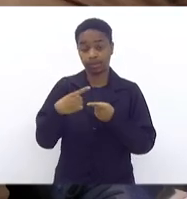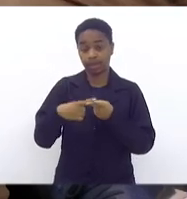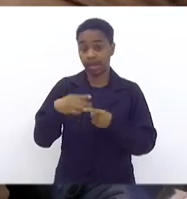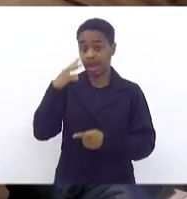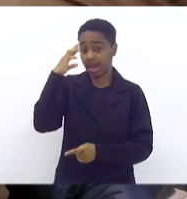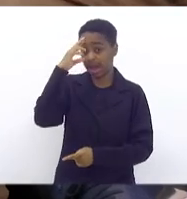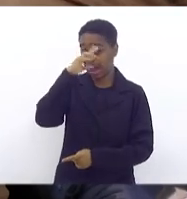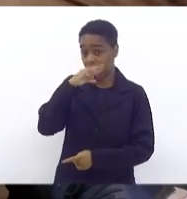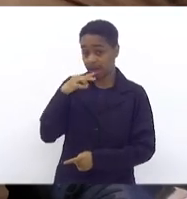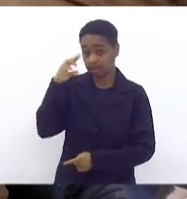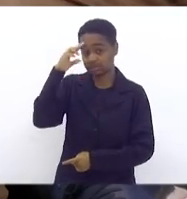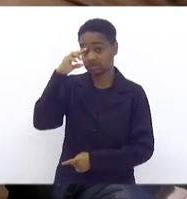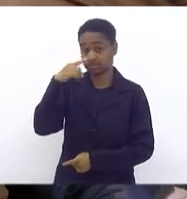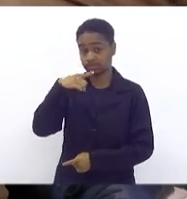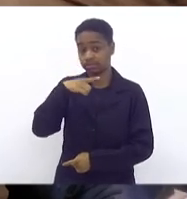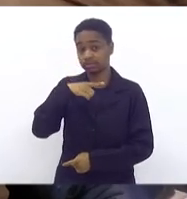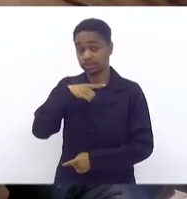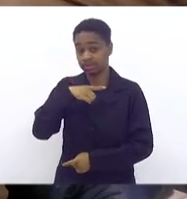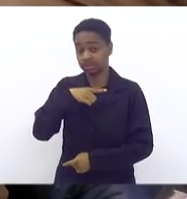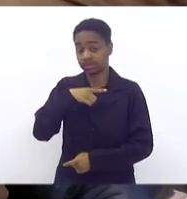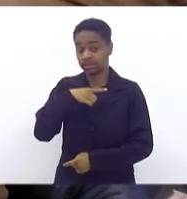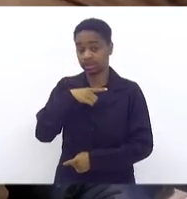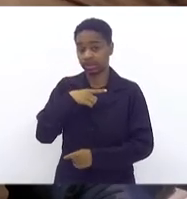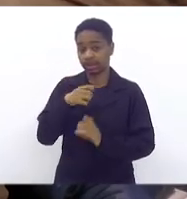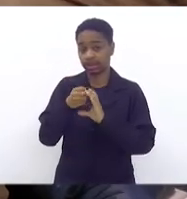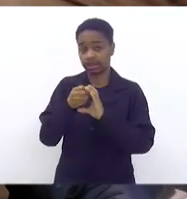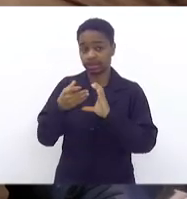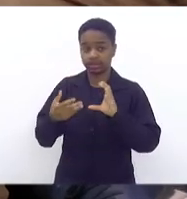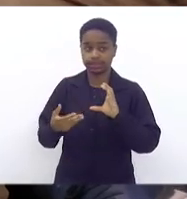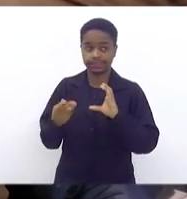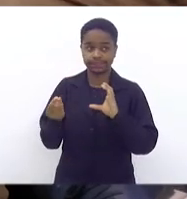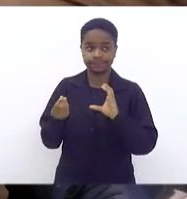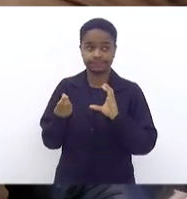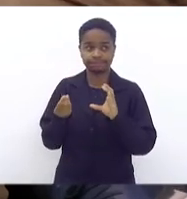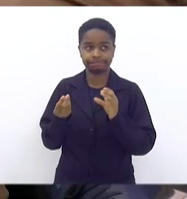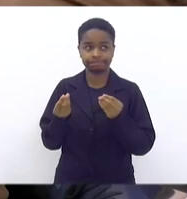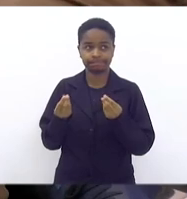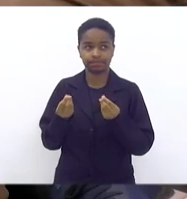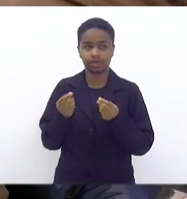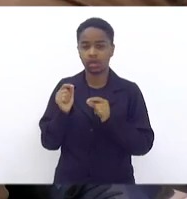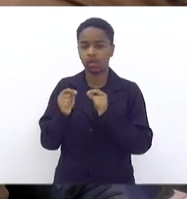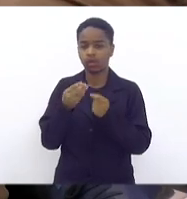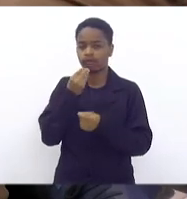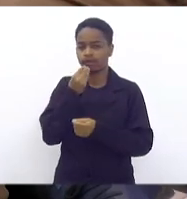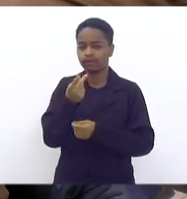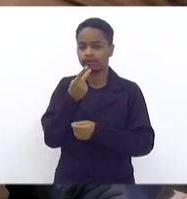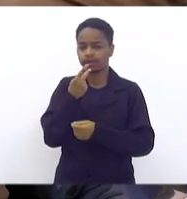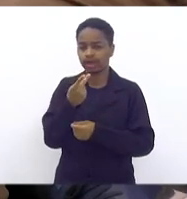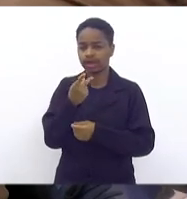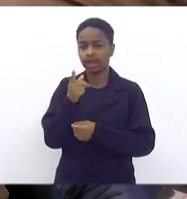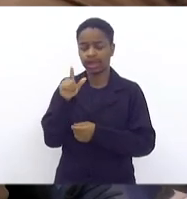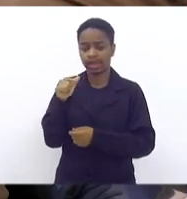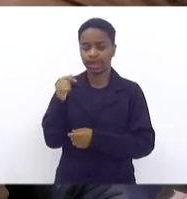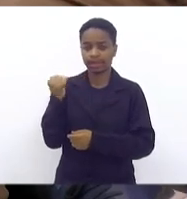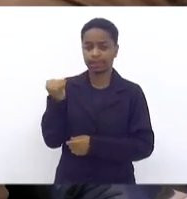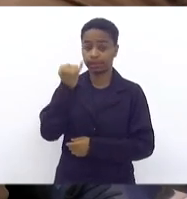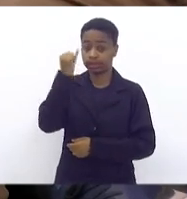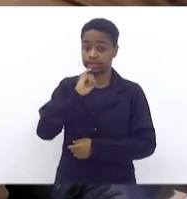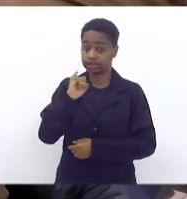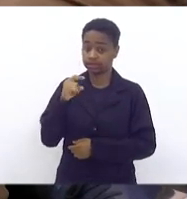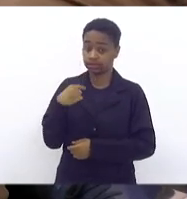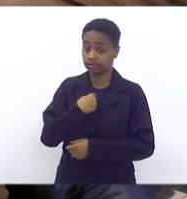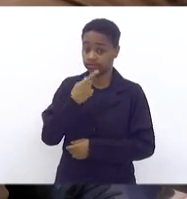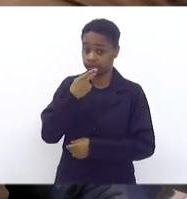tem uma uma questão muito diferente muito eh como é que eu posso dizer muito relevante quando se tá falando de